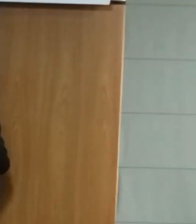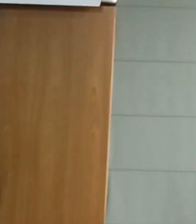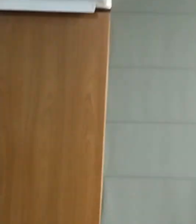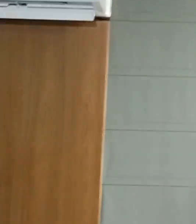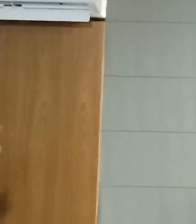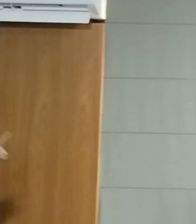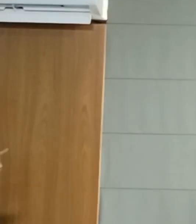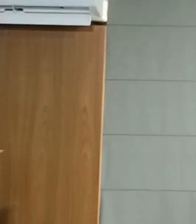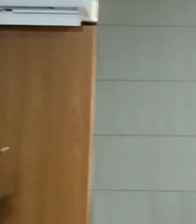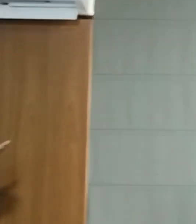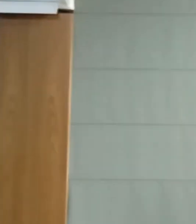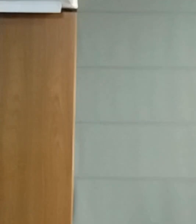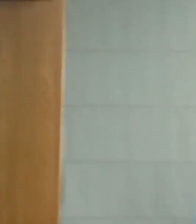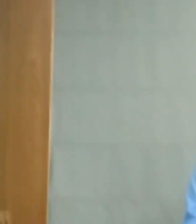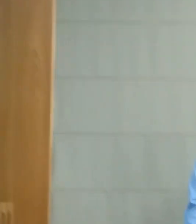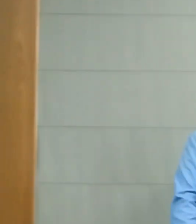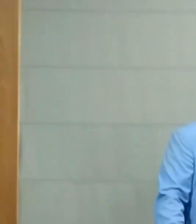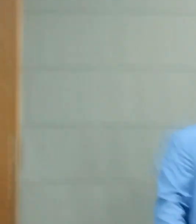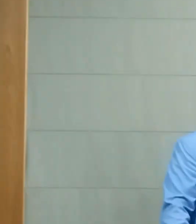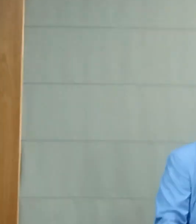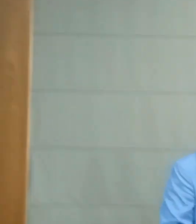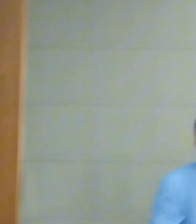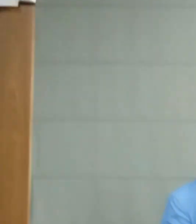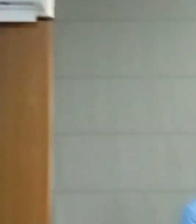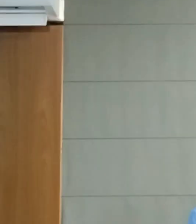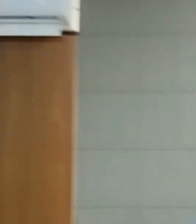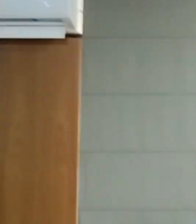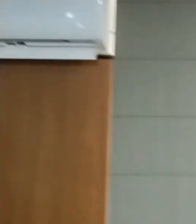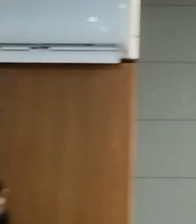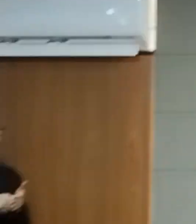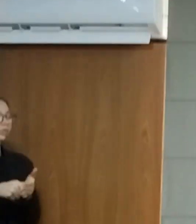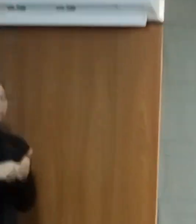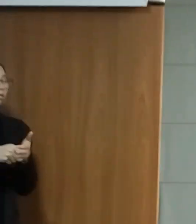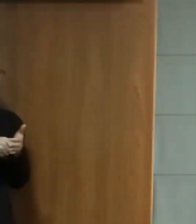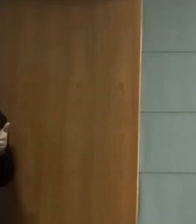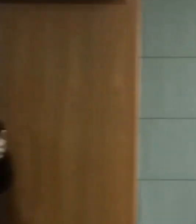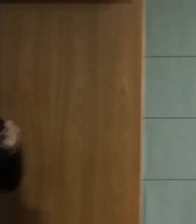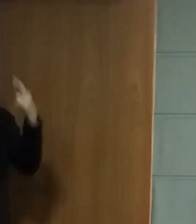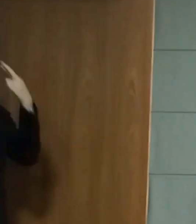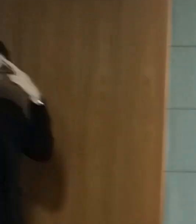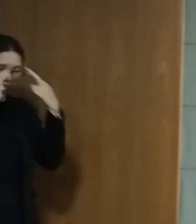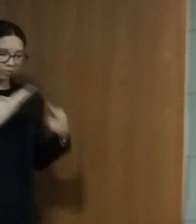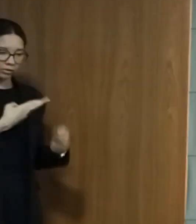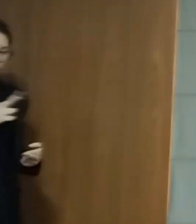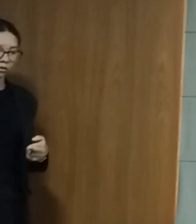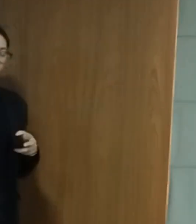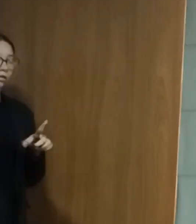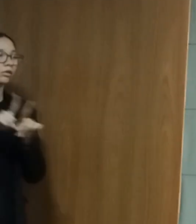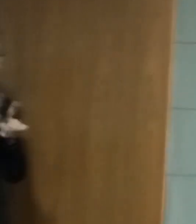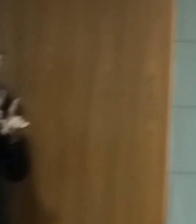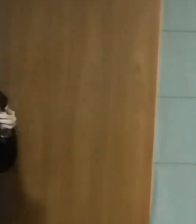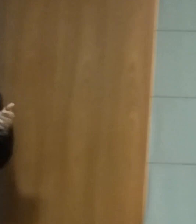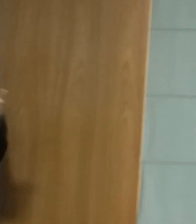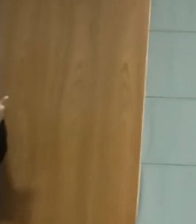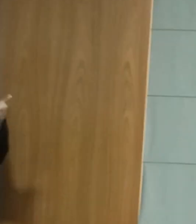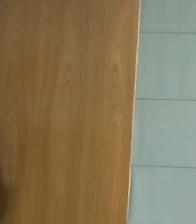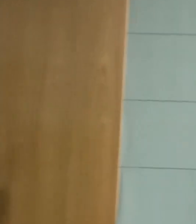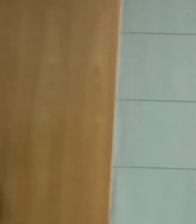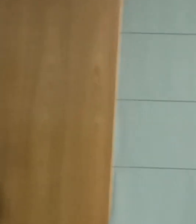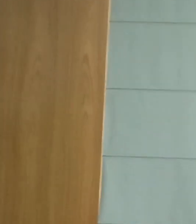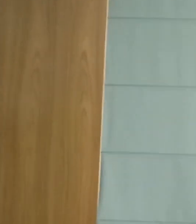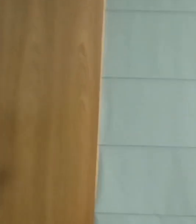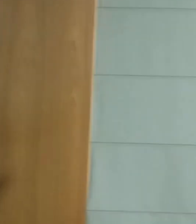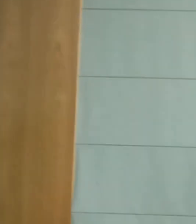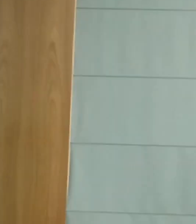Nós estamos vivendo num mundo em que se defende tolerância religiosa, em que se defende liberdade de